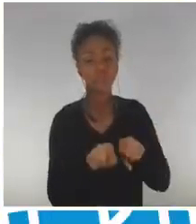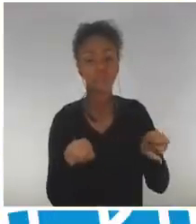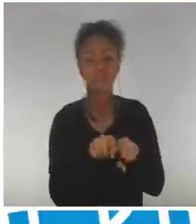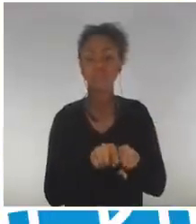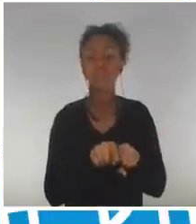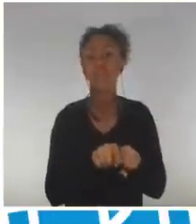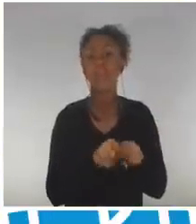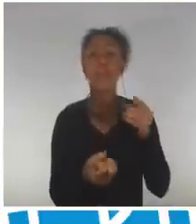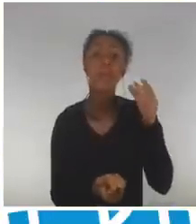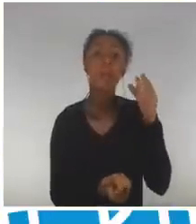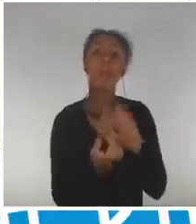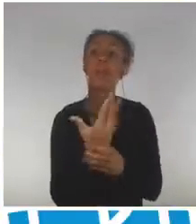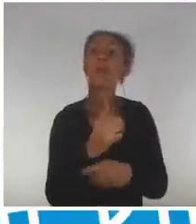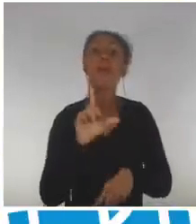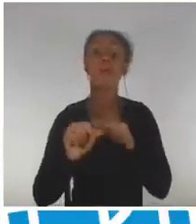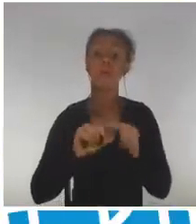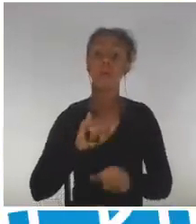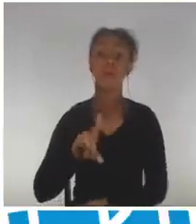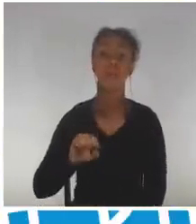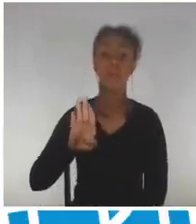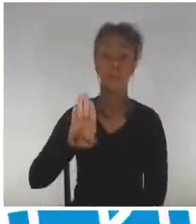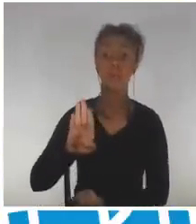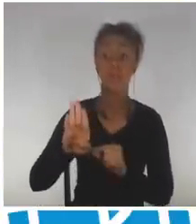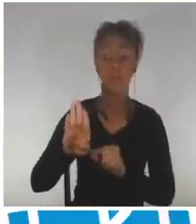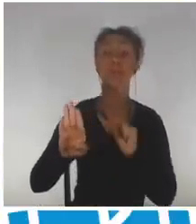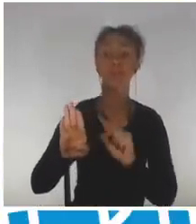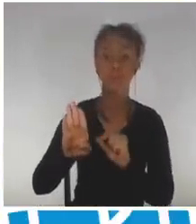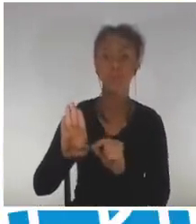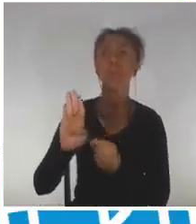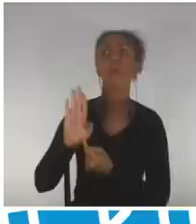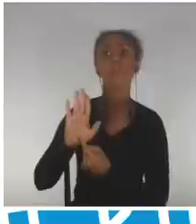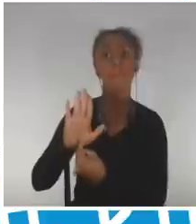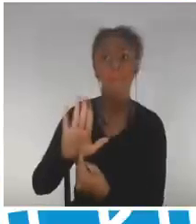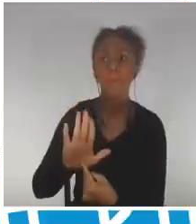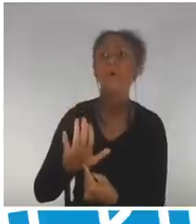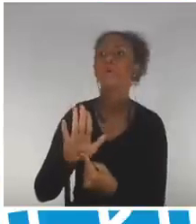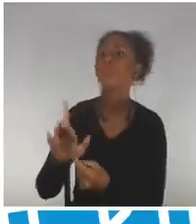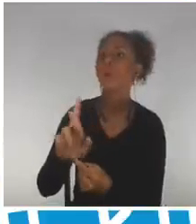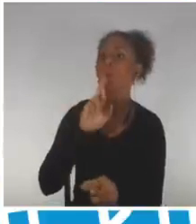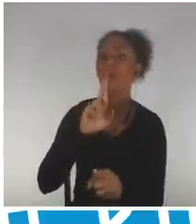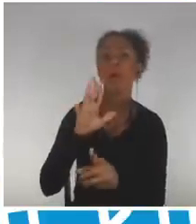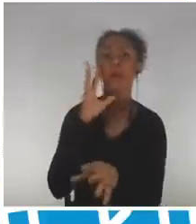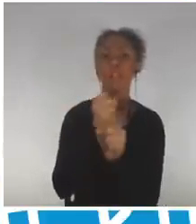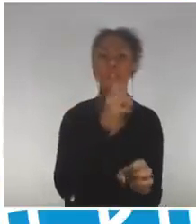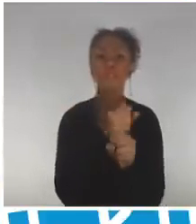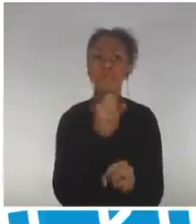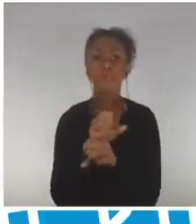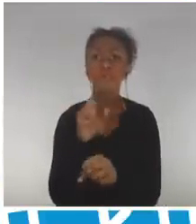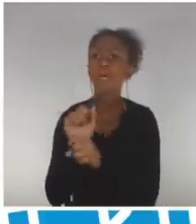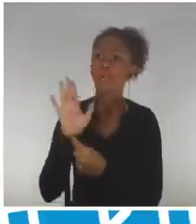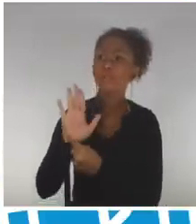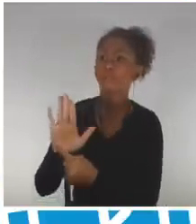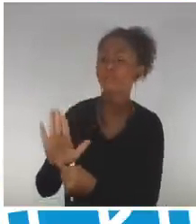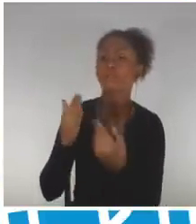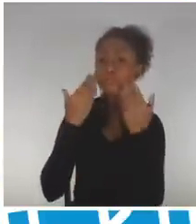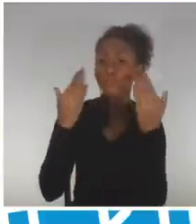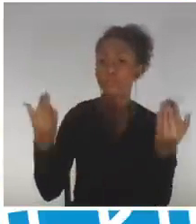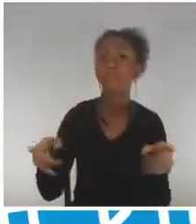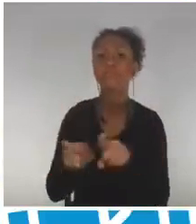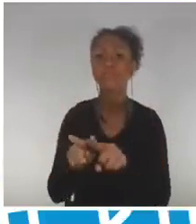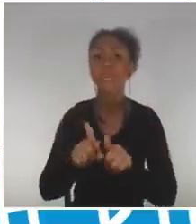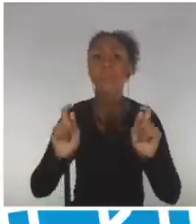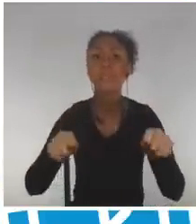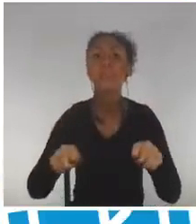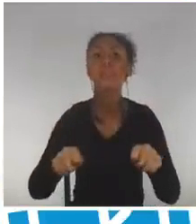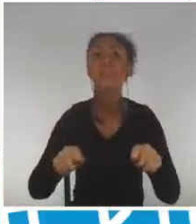um indicador de gestão que comunica melhor os resultados para a população e permite um monitoramento mais eficaz das redes